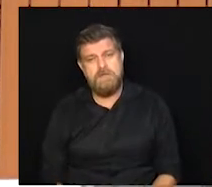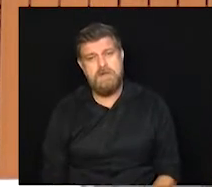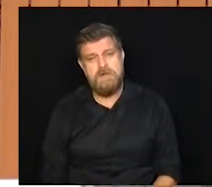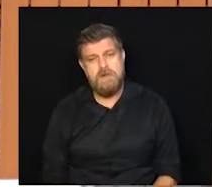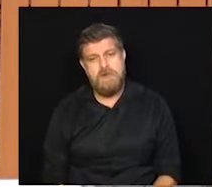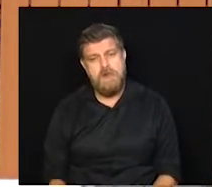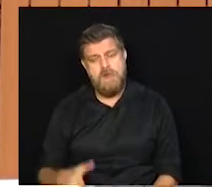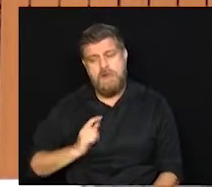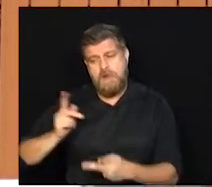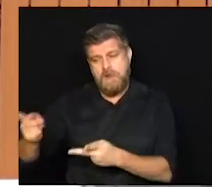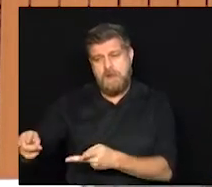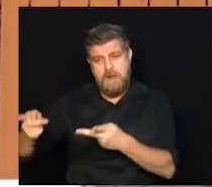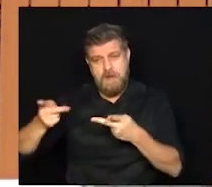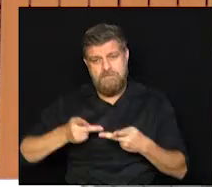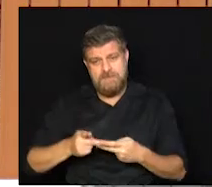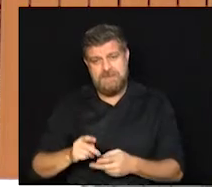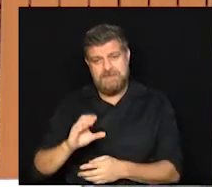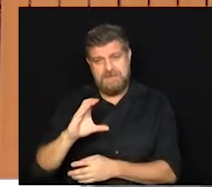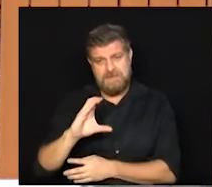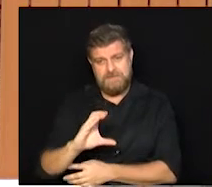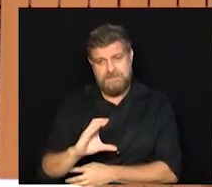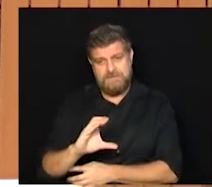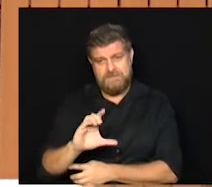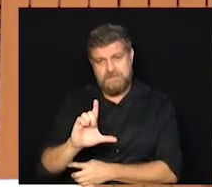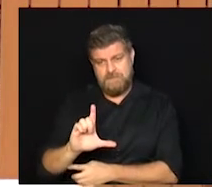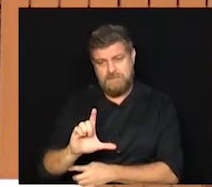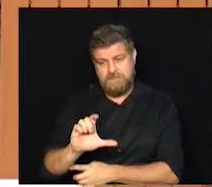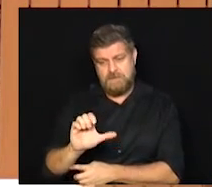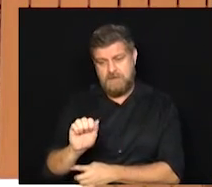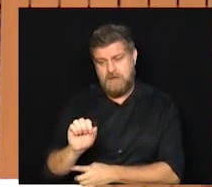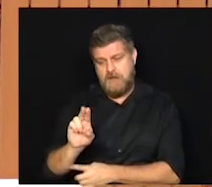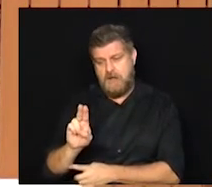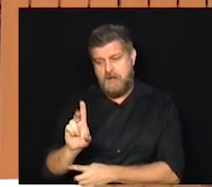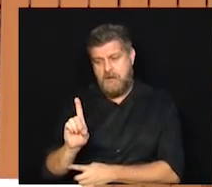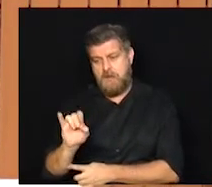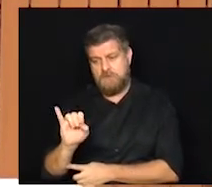tenho convidado também aí a Cláudia Camargo. Tudo bem, Cláudia? Bom dia.